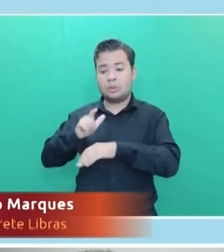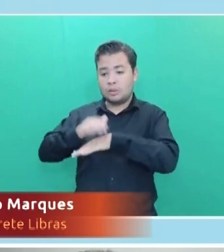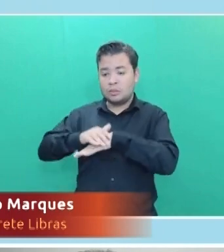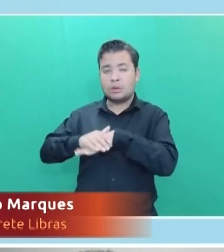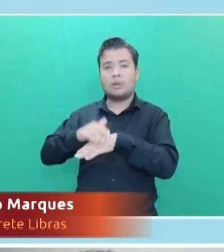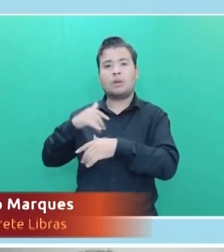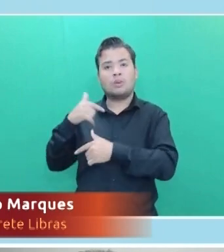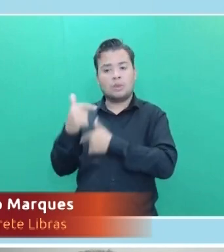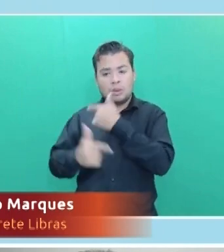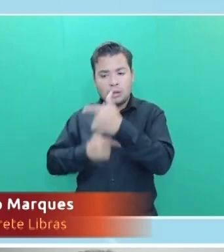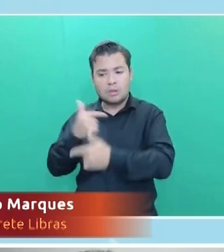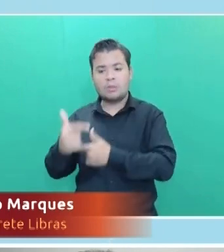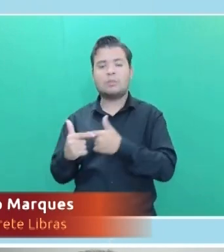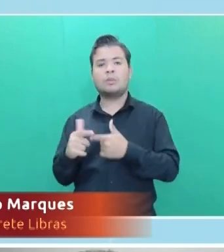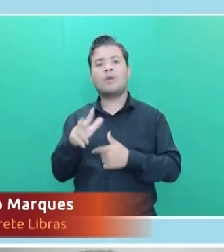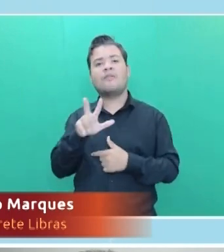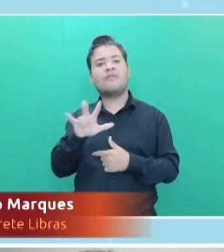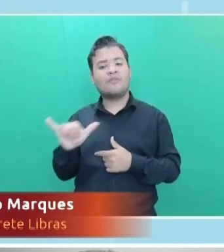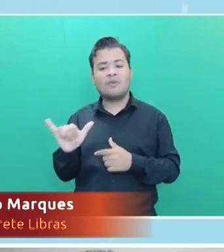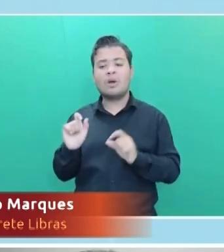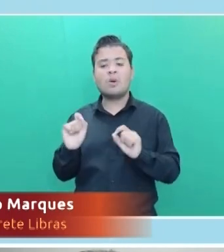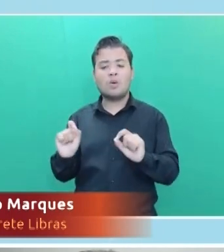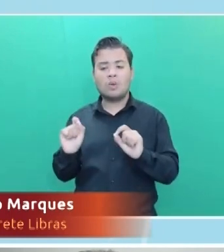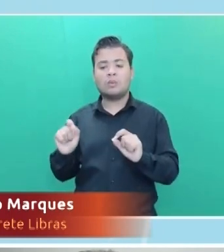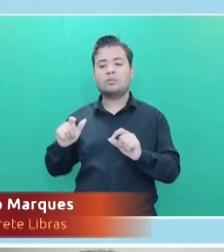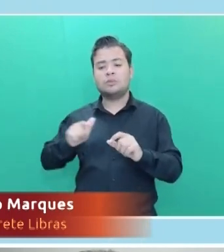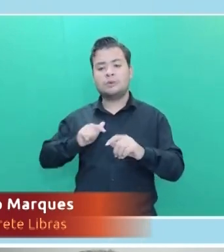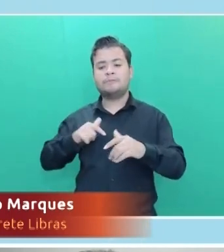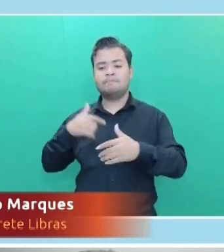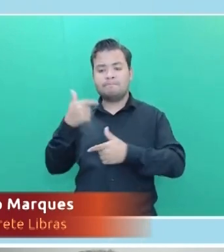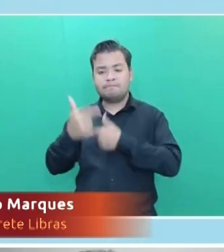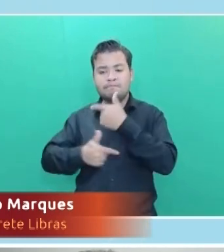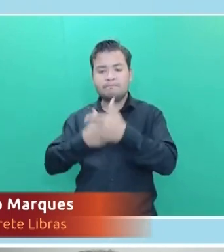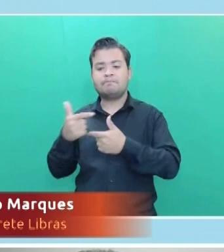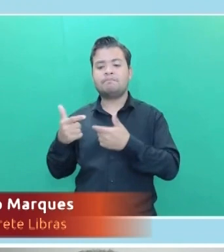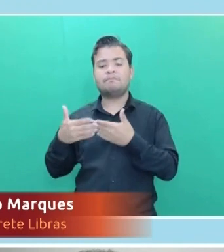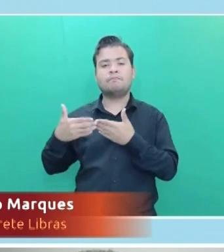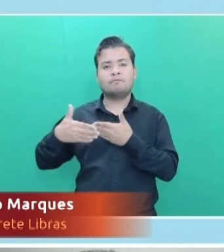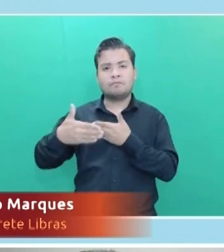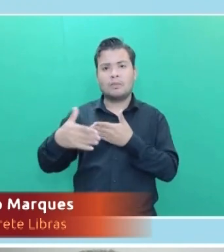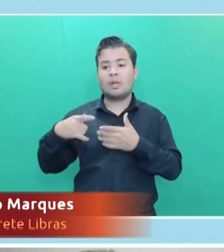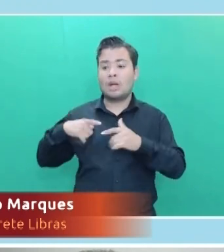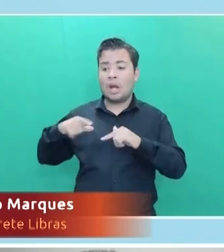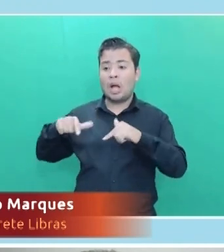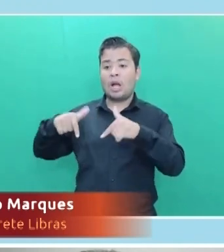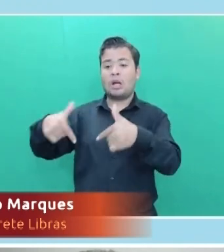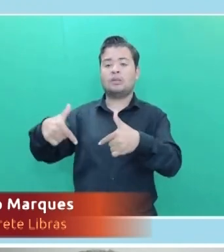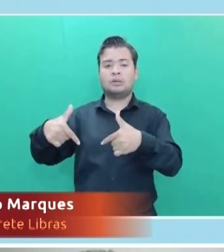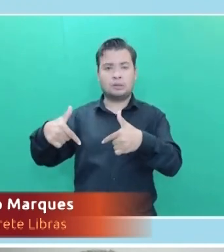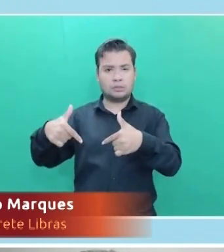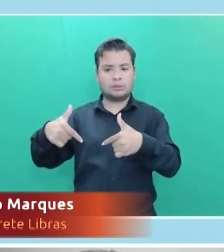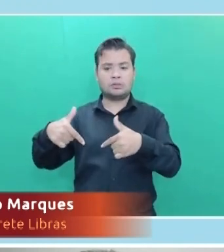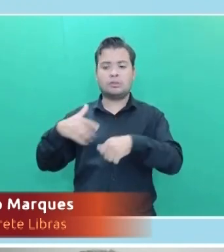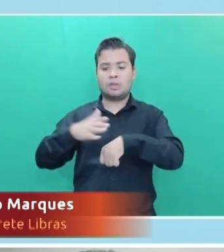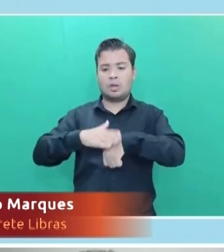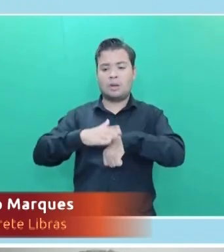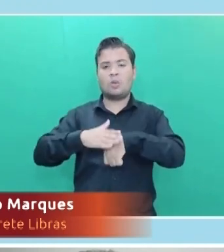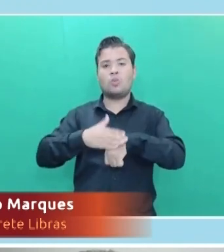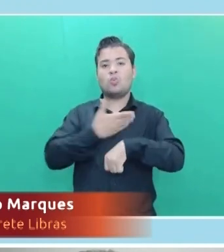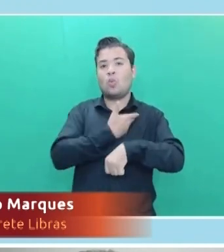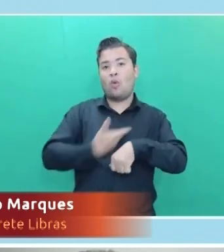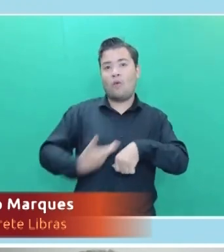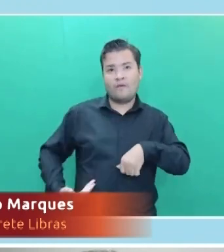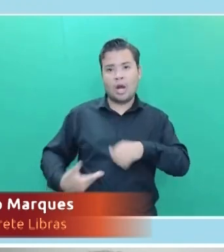fazer estudo, como ação pública, como política pública